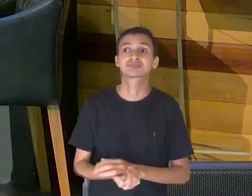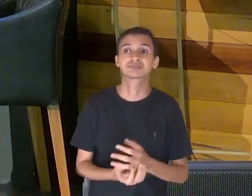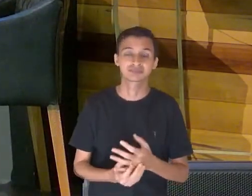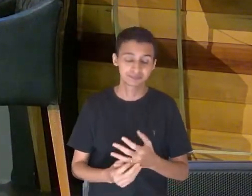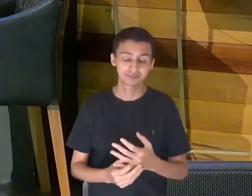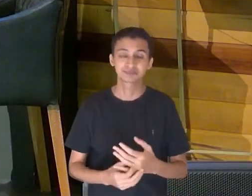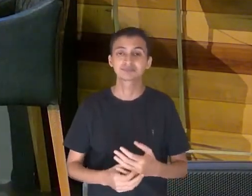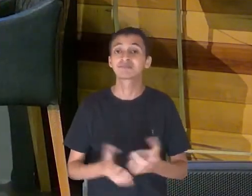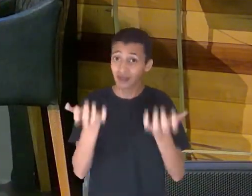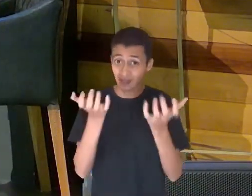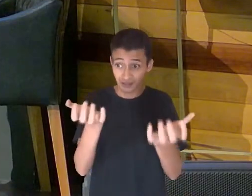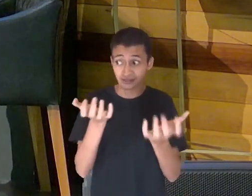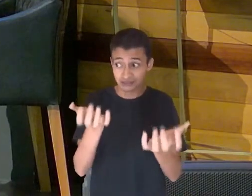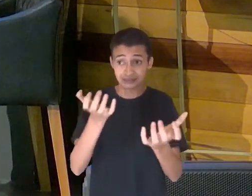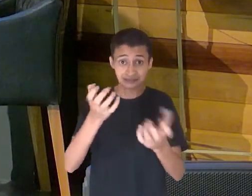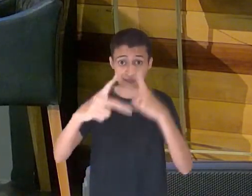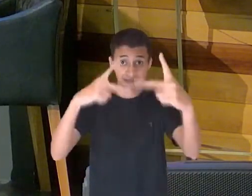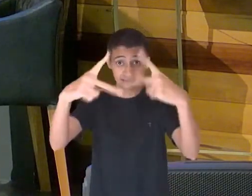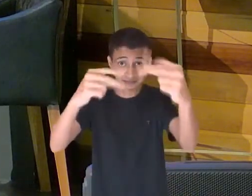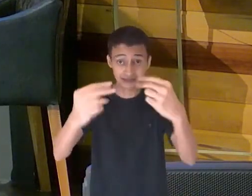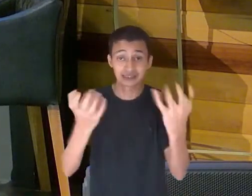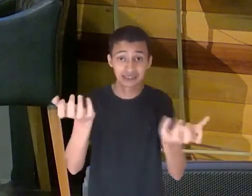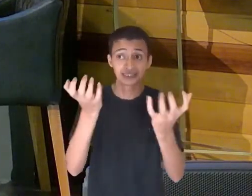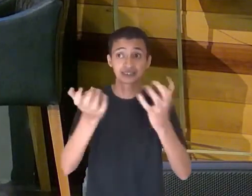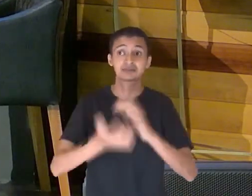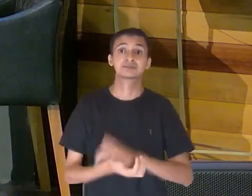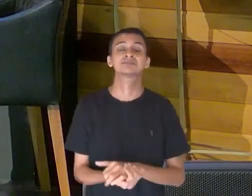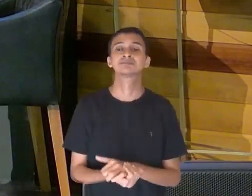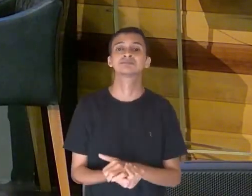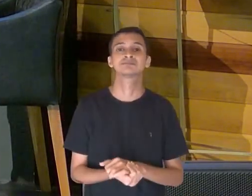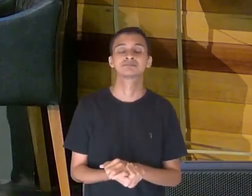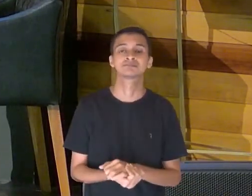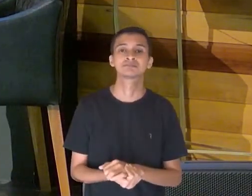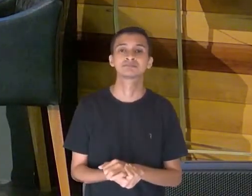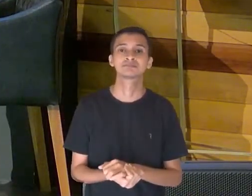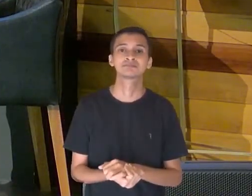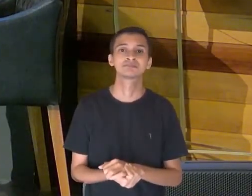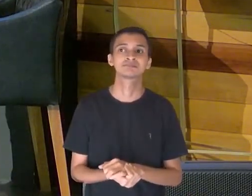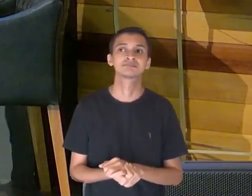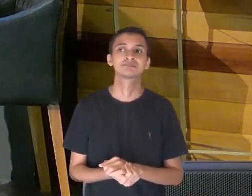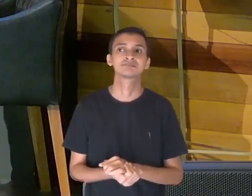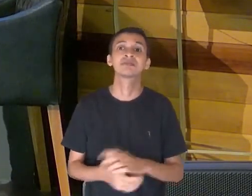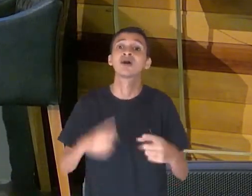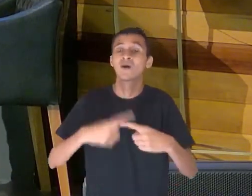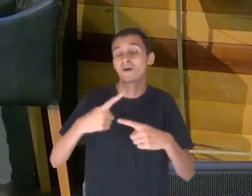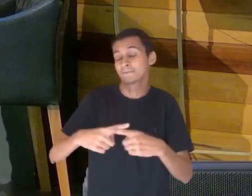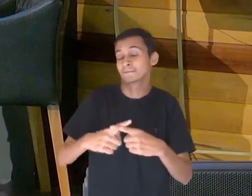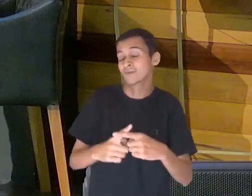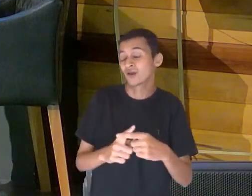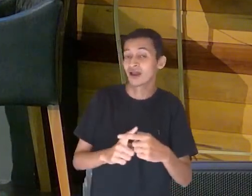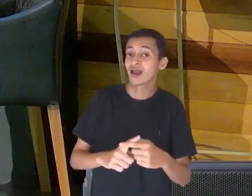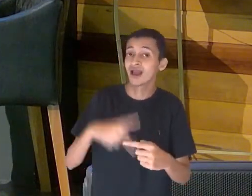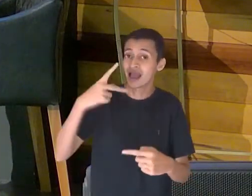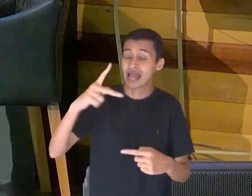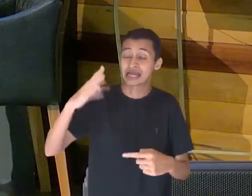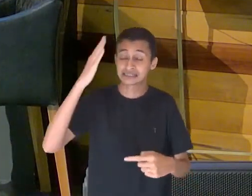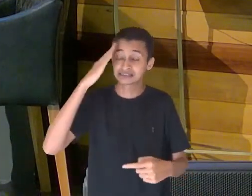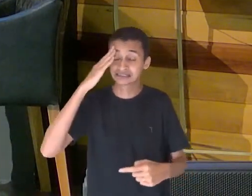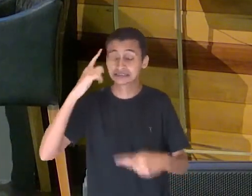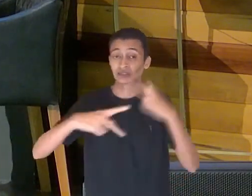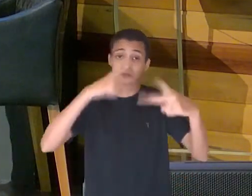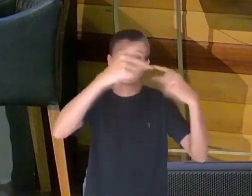Cadê vocês? Vamos pedir para ele. Porque ele que sabe distribuir, gente. Deus deu